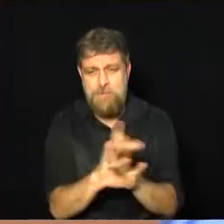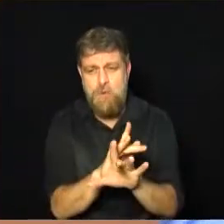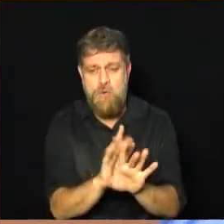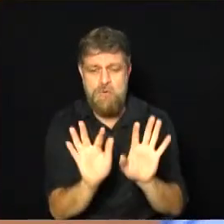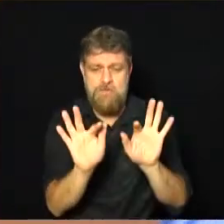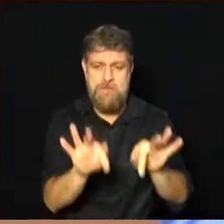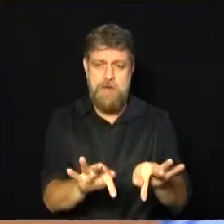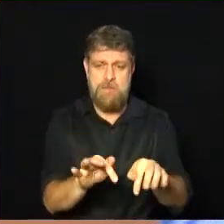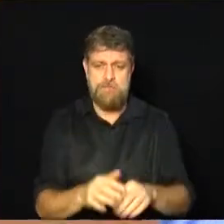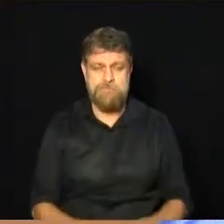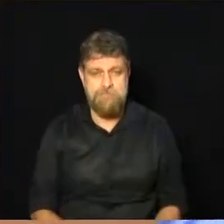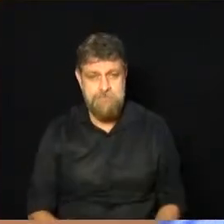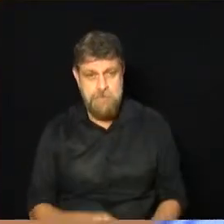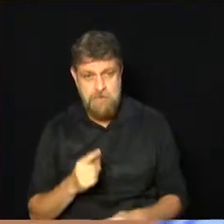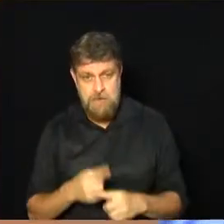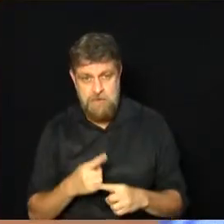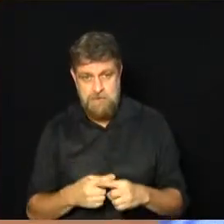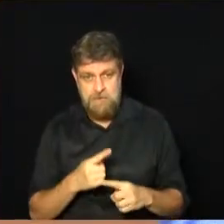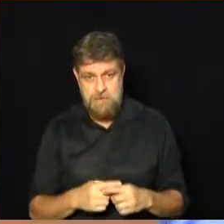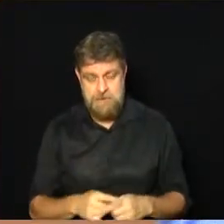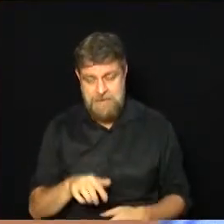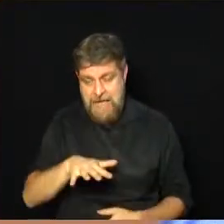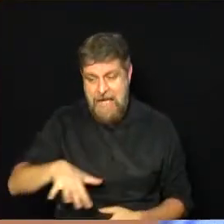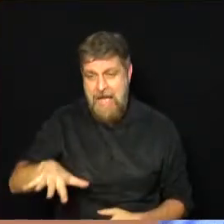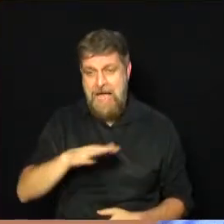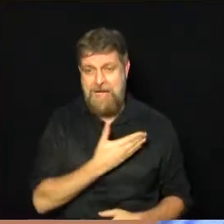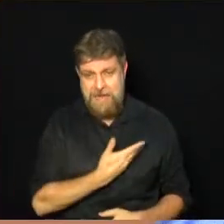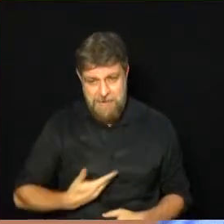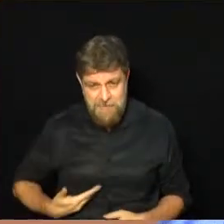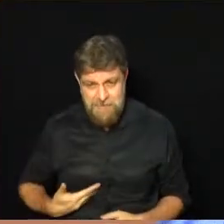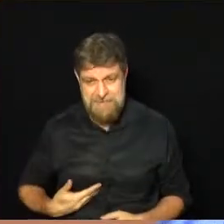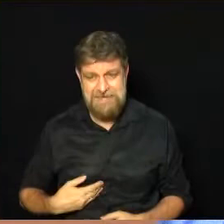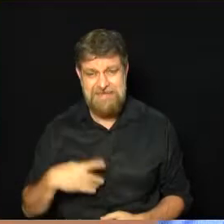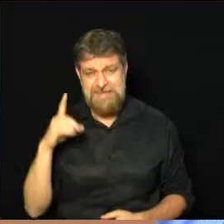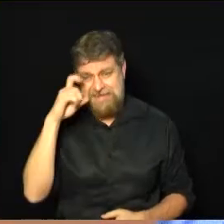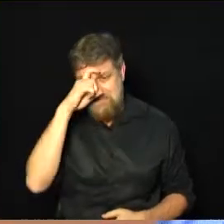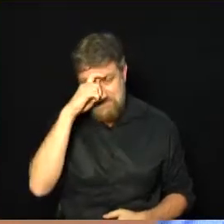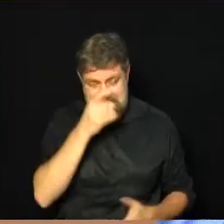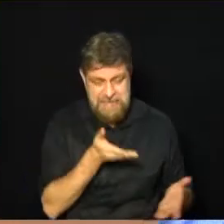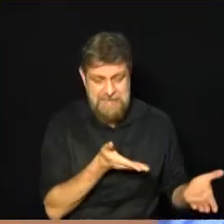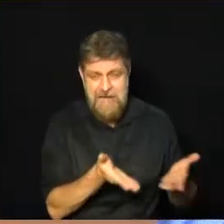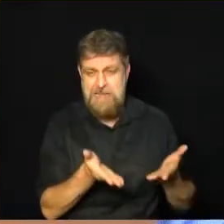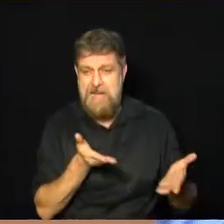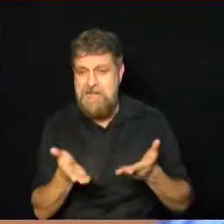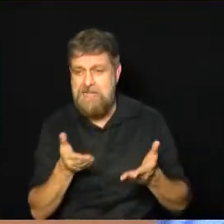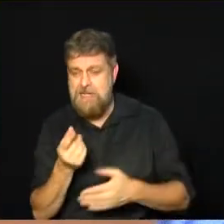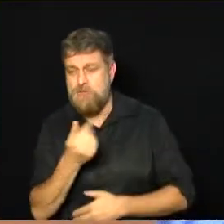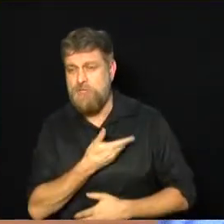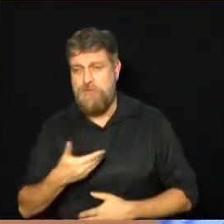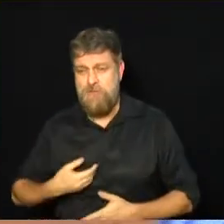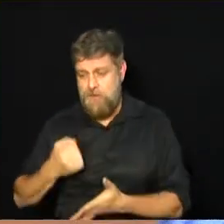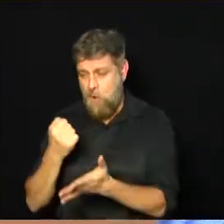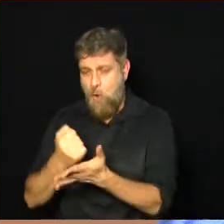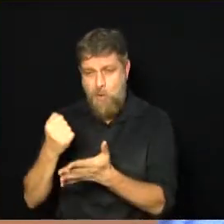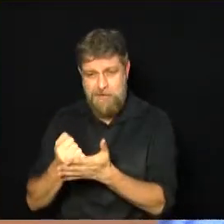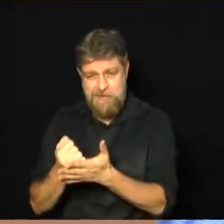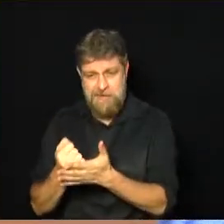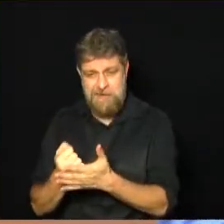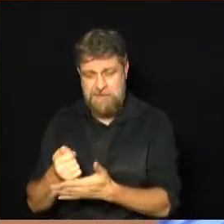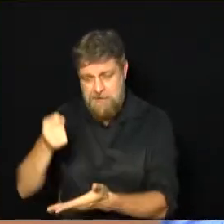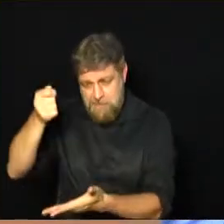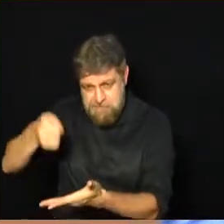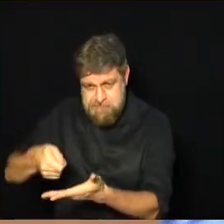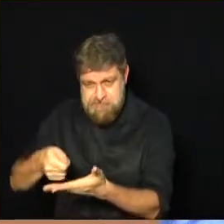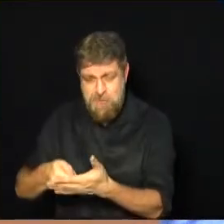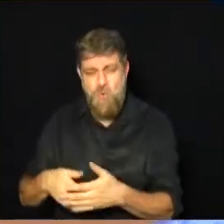finalizada. Porque no mundo público, as dificuldades de fazer licitações, contratos, etc., são